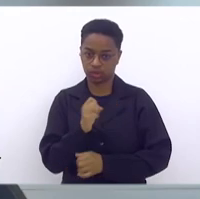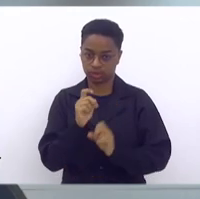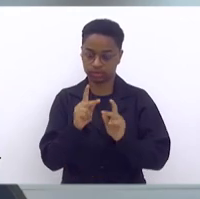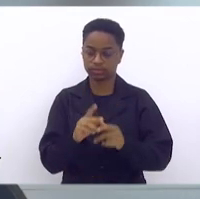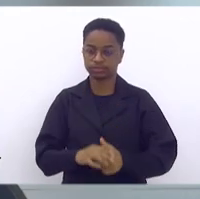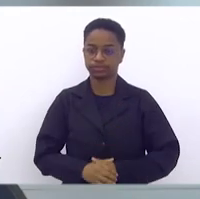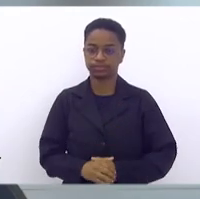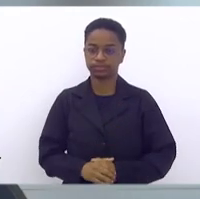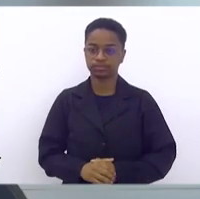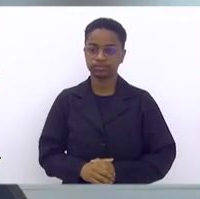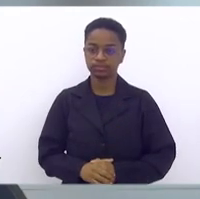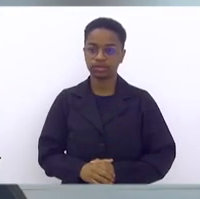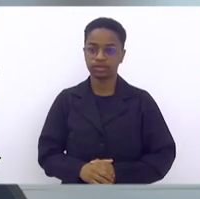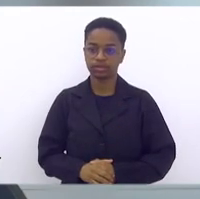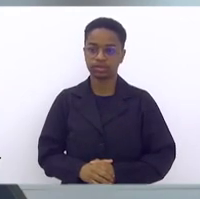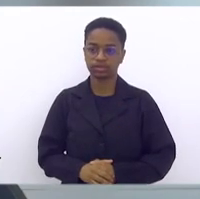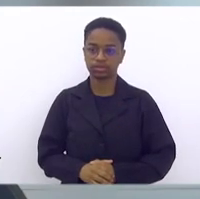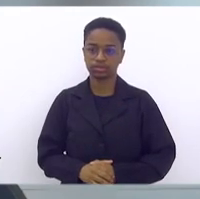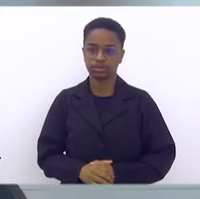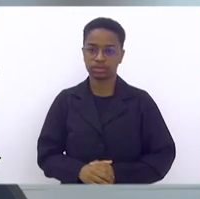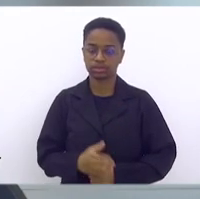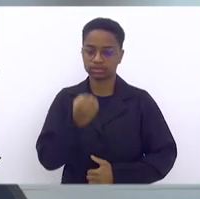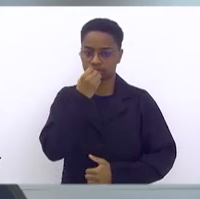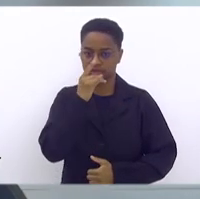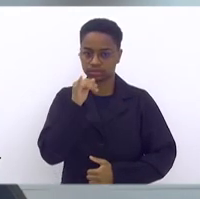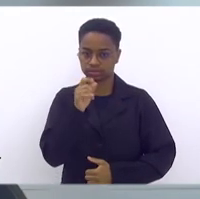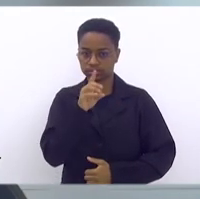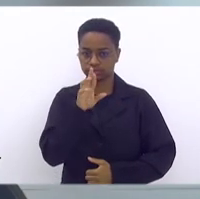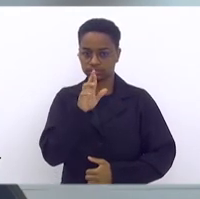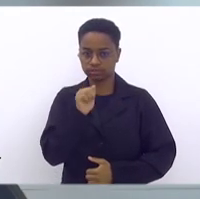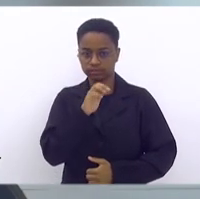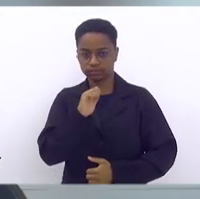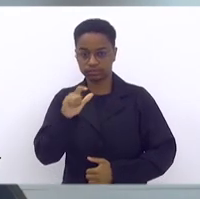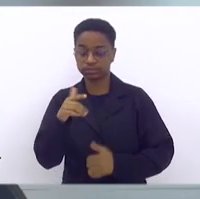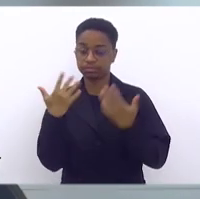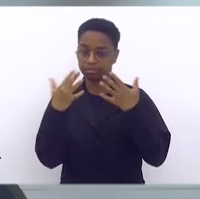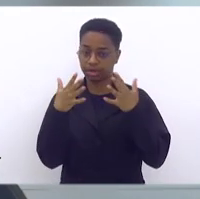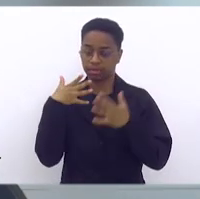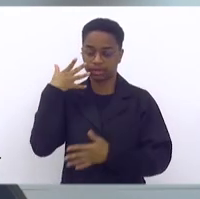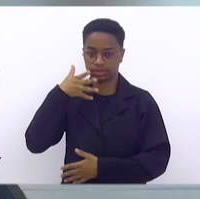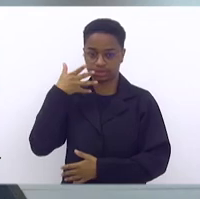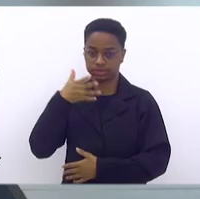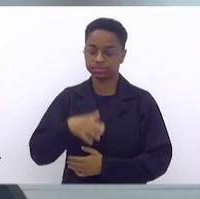Deputada Índia, por favor. Bom dia, Rafael. Parabéns também pela explanação.